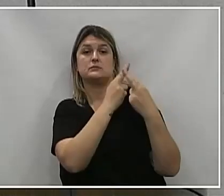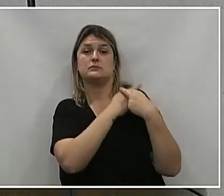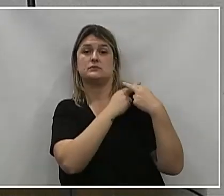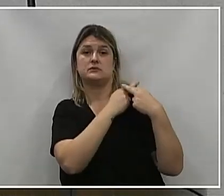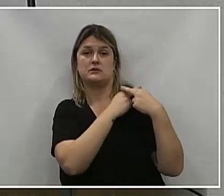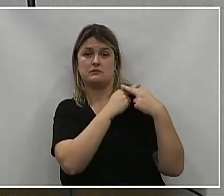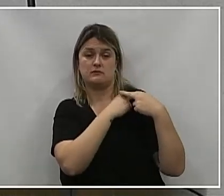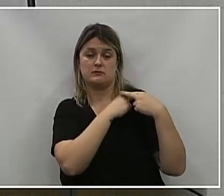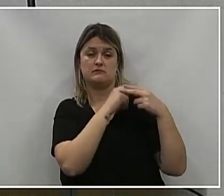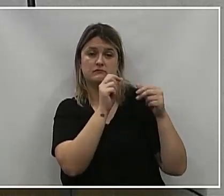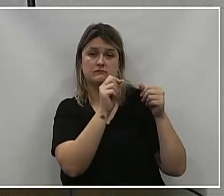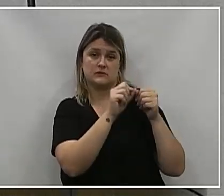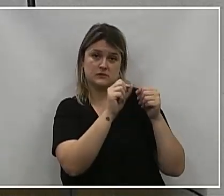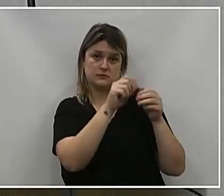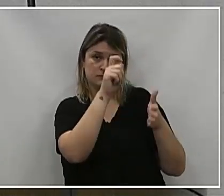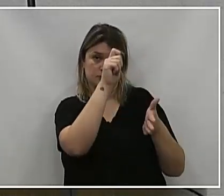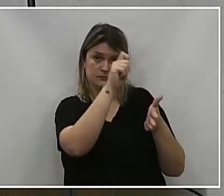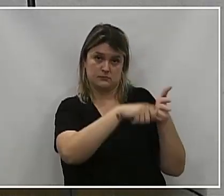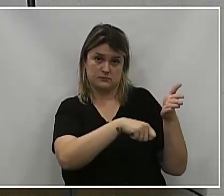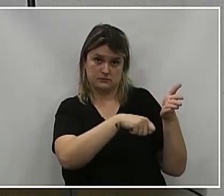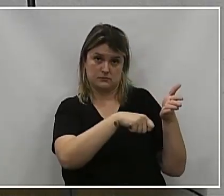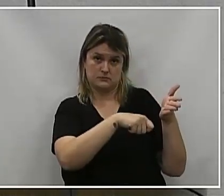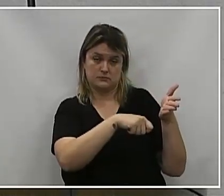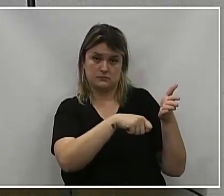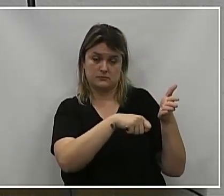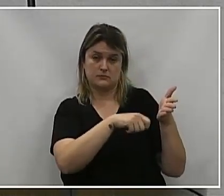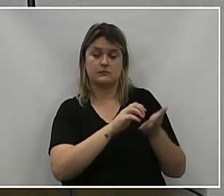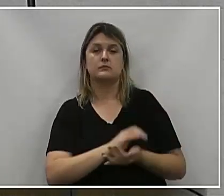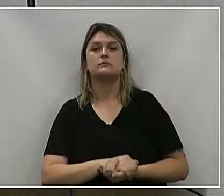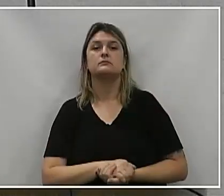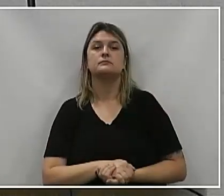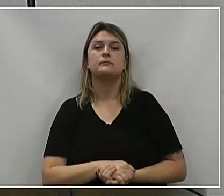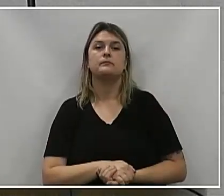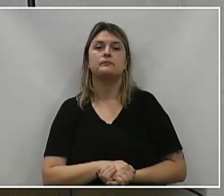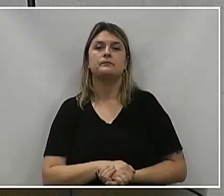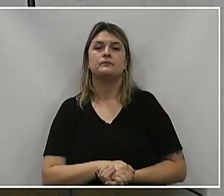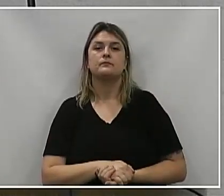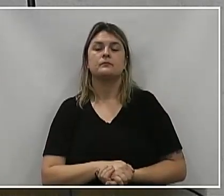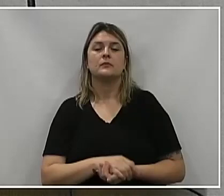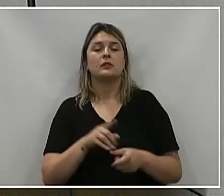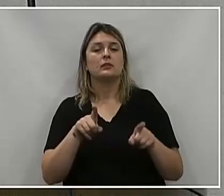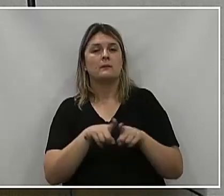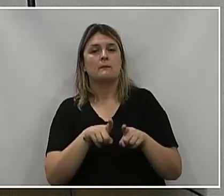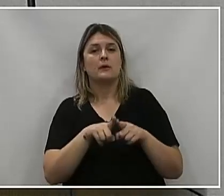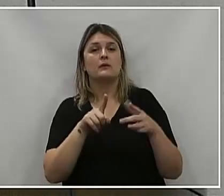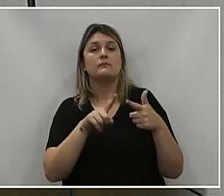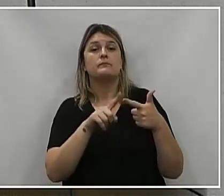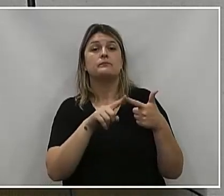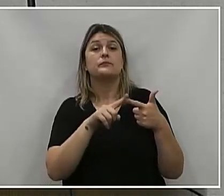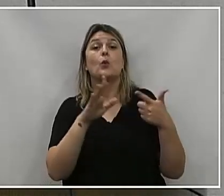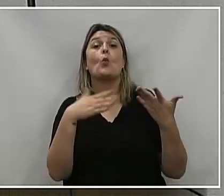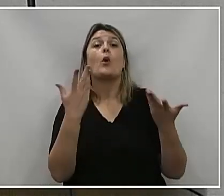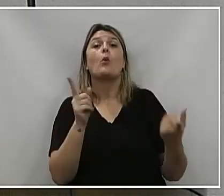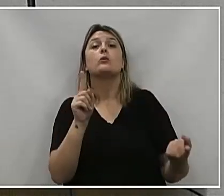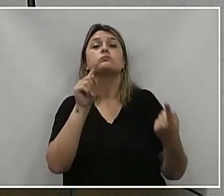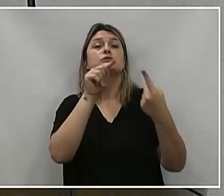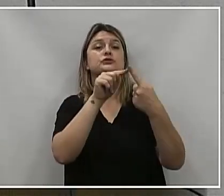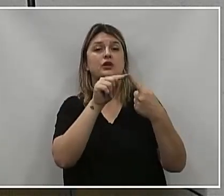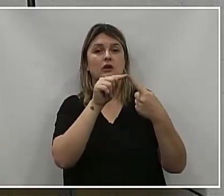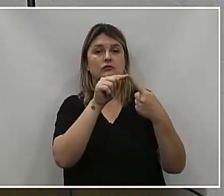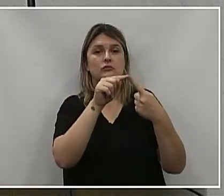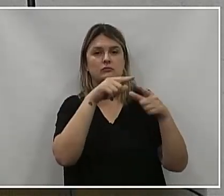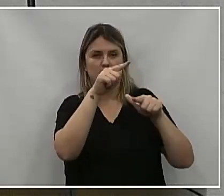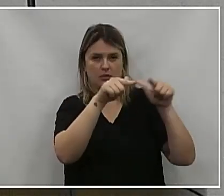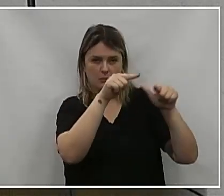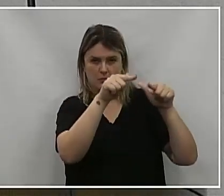desse contrato, né, em face do município de União da Vitória, assim como qual é o objeto dessa